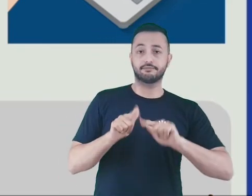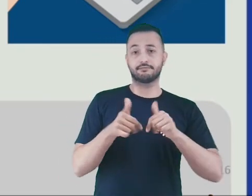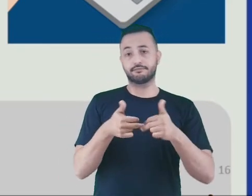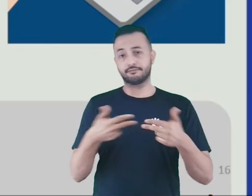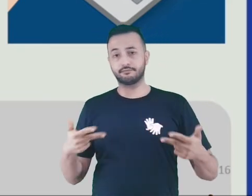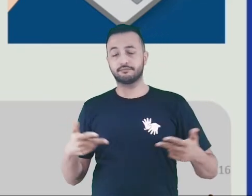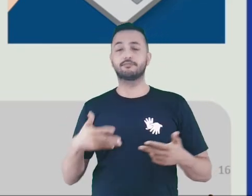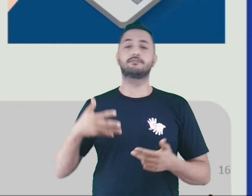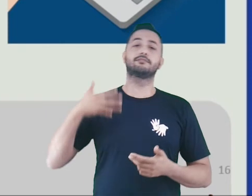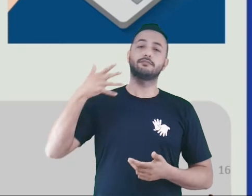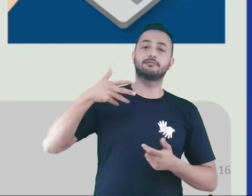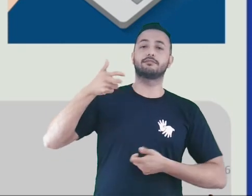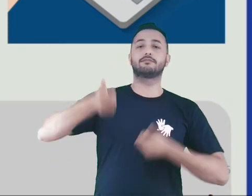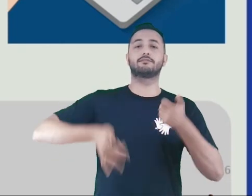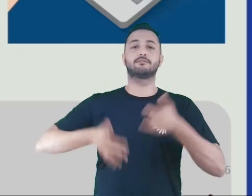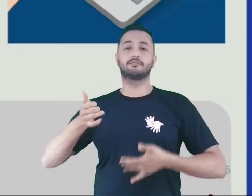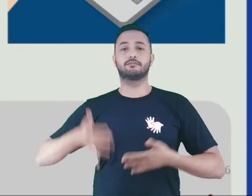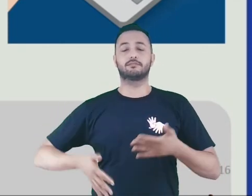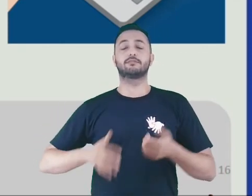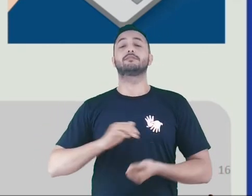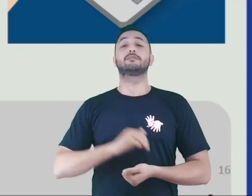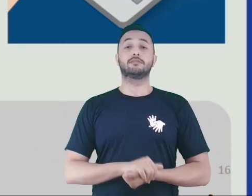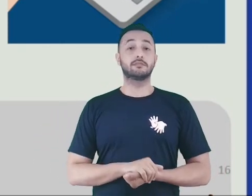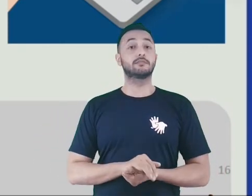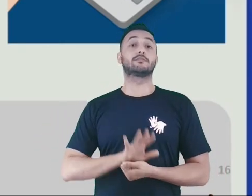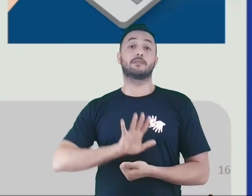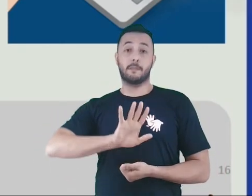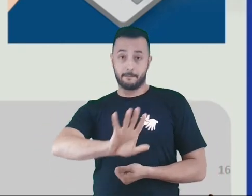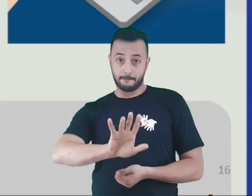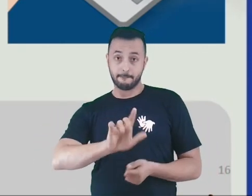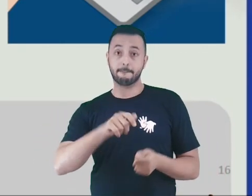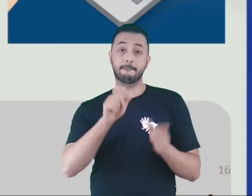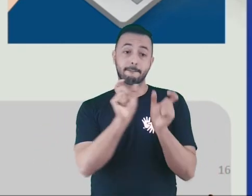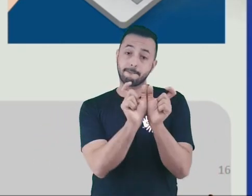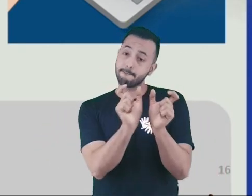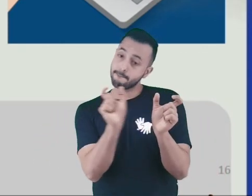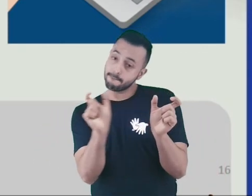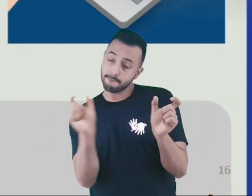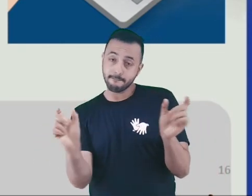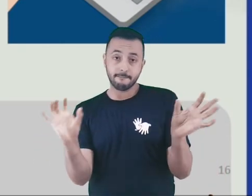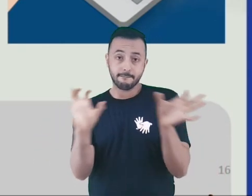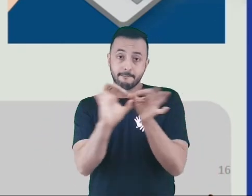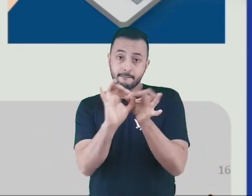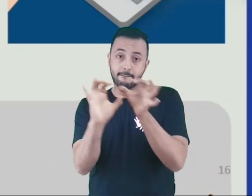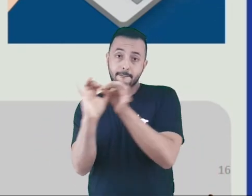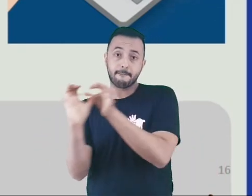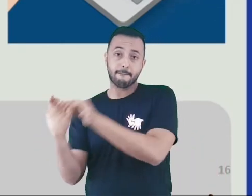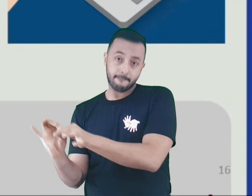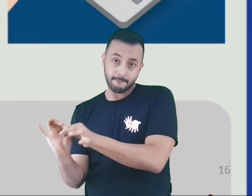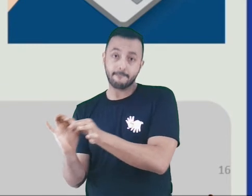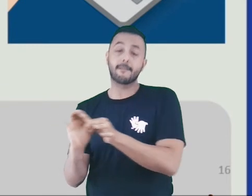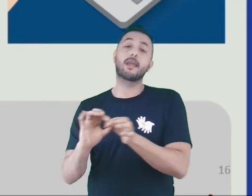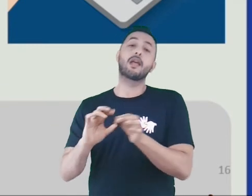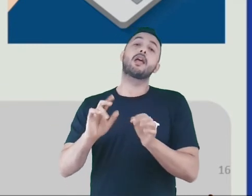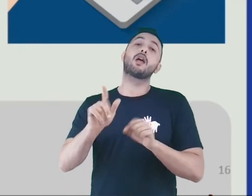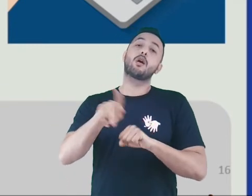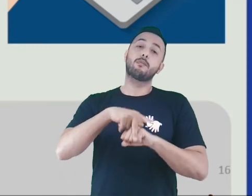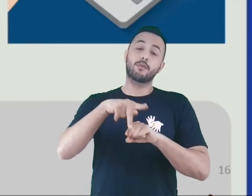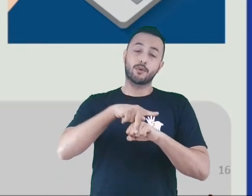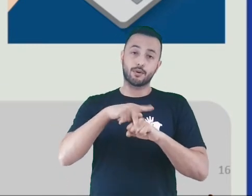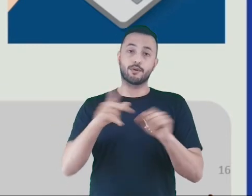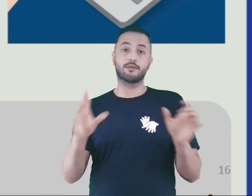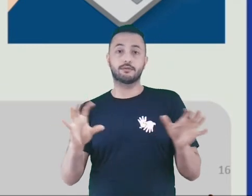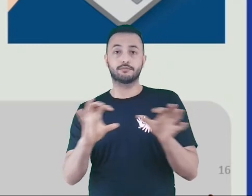do discurso, desde que os conectivos entre eles e os pronomes